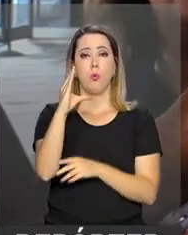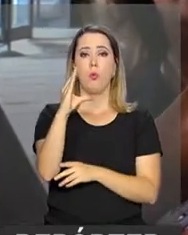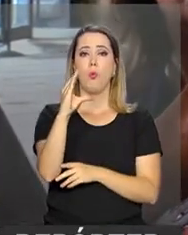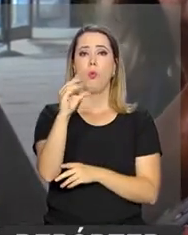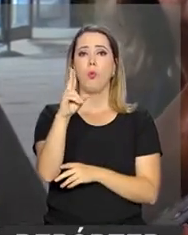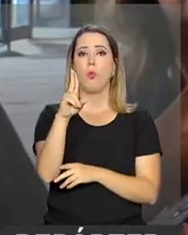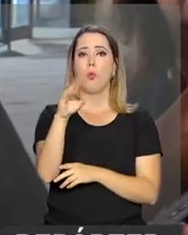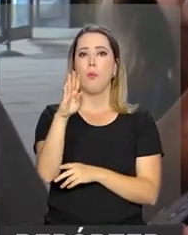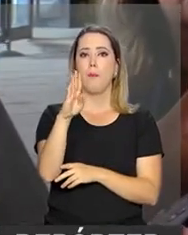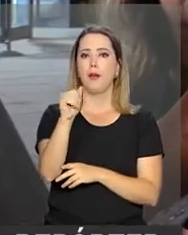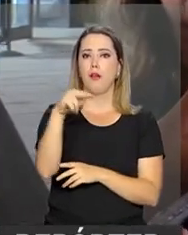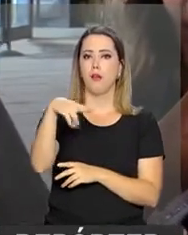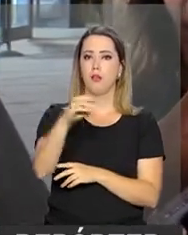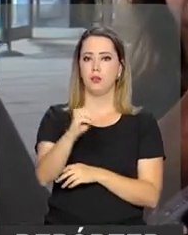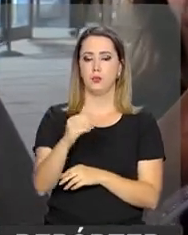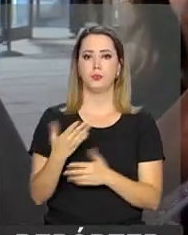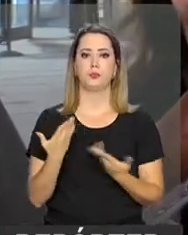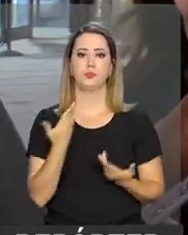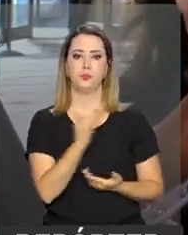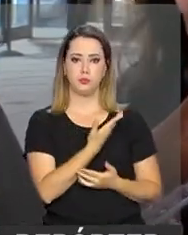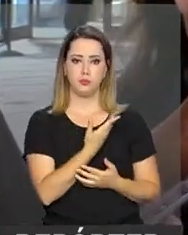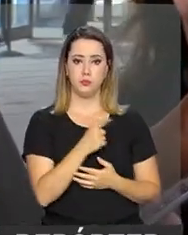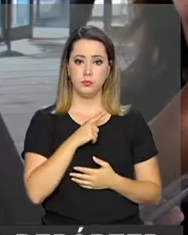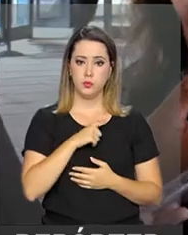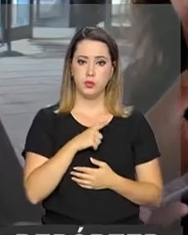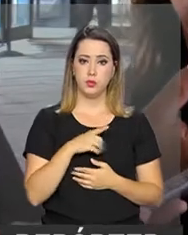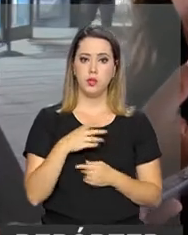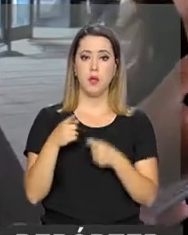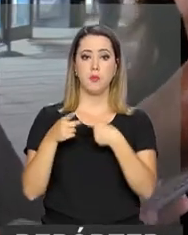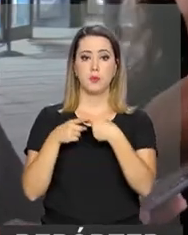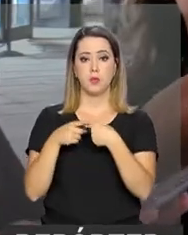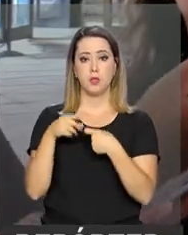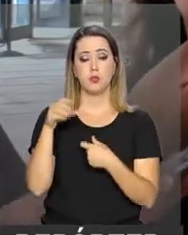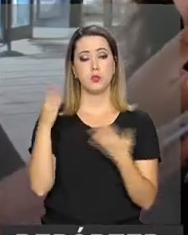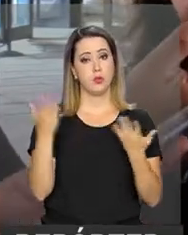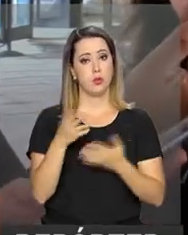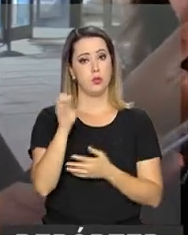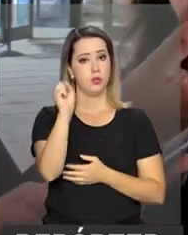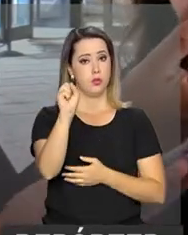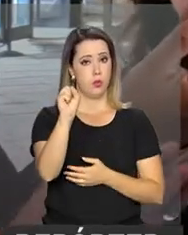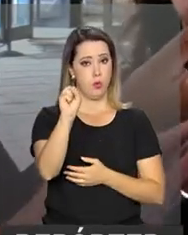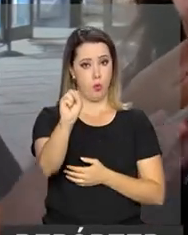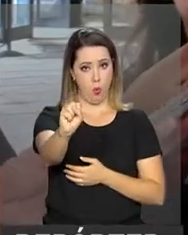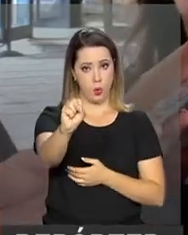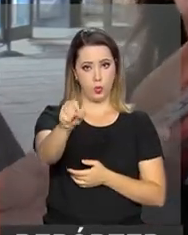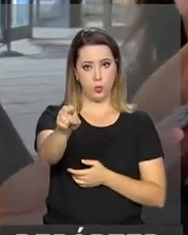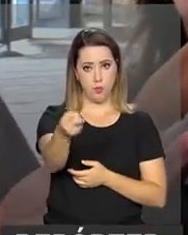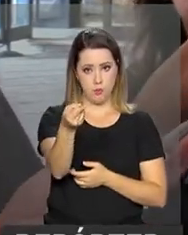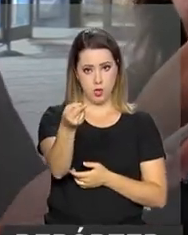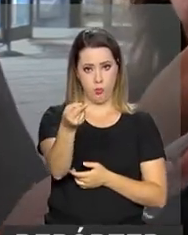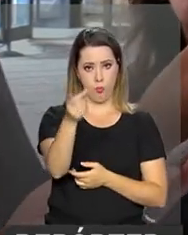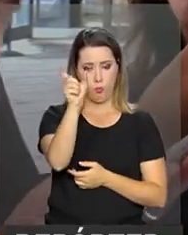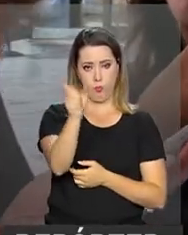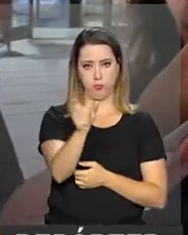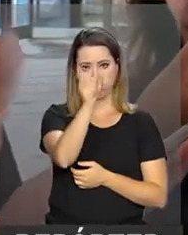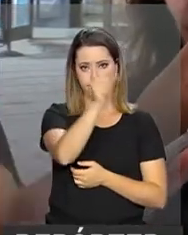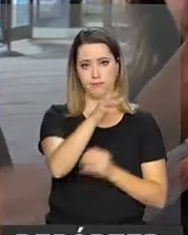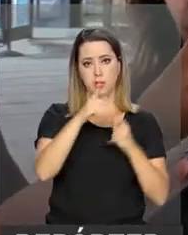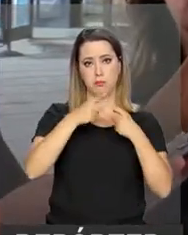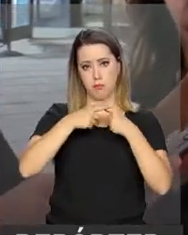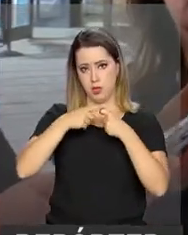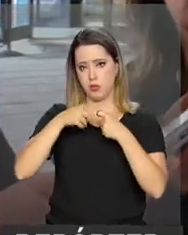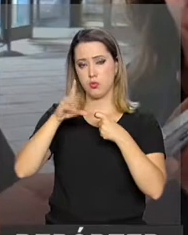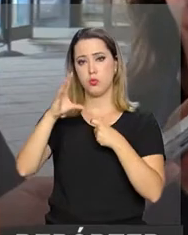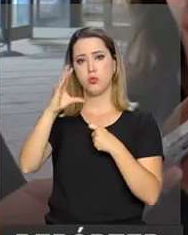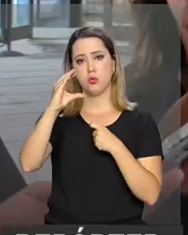Agora temos em torno de 8 mil, porque nós já estamos reduzindo neste período de 3 anos de renovação e esperamos